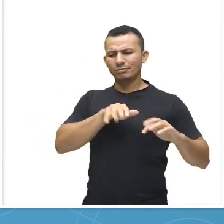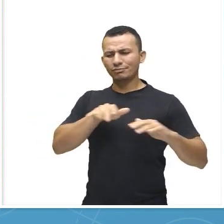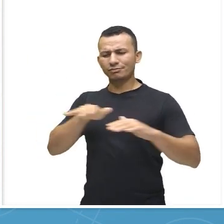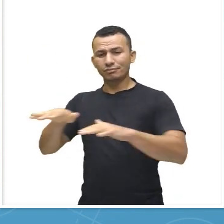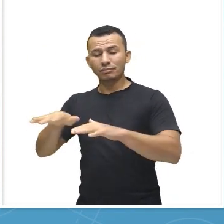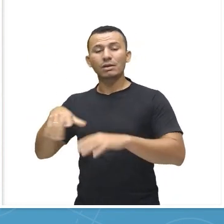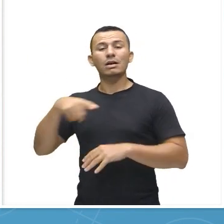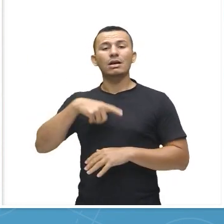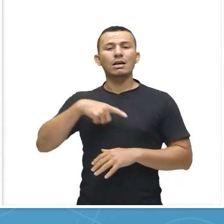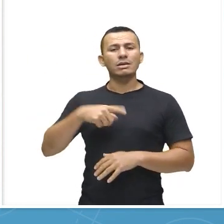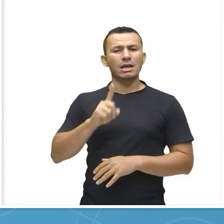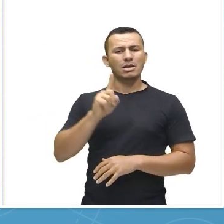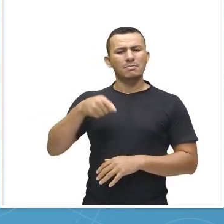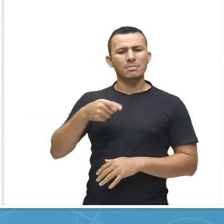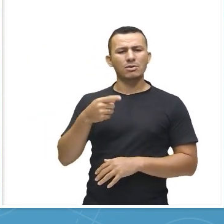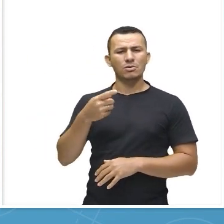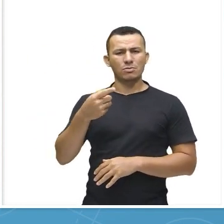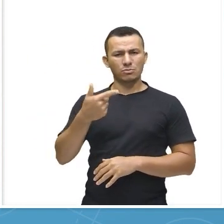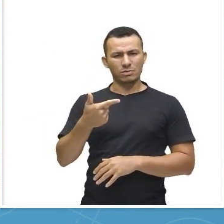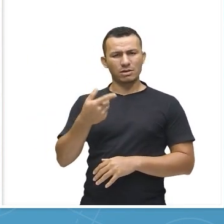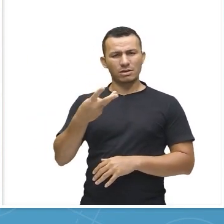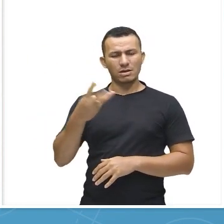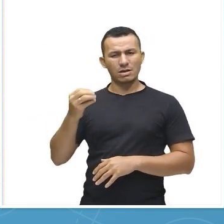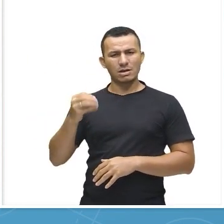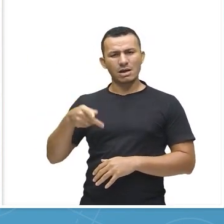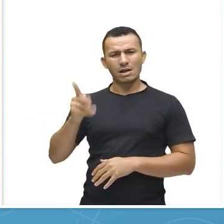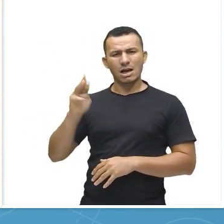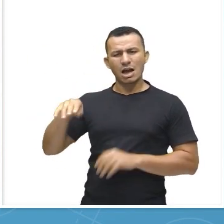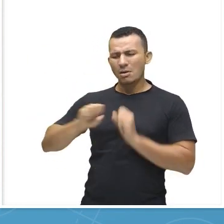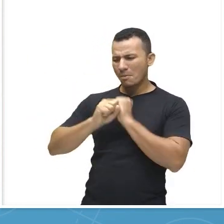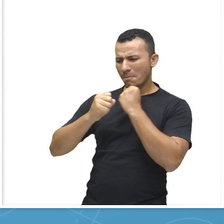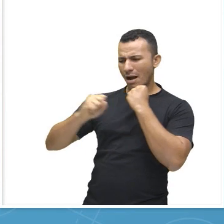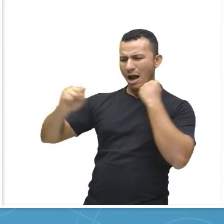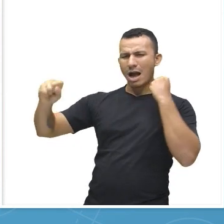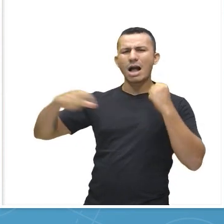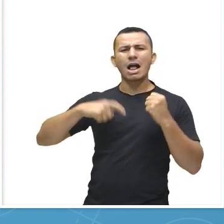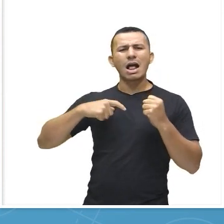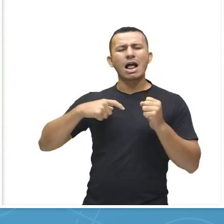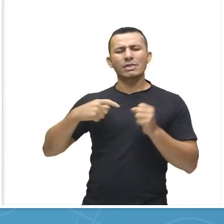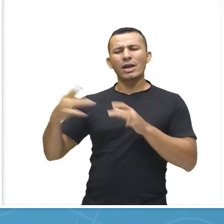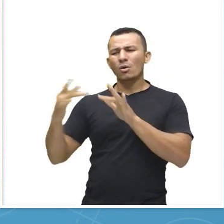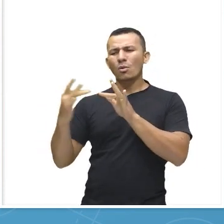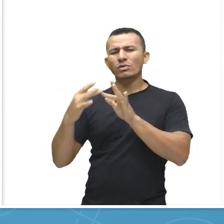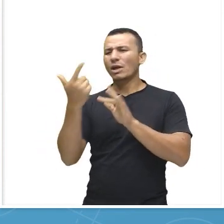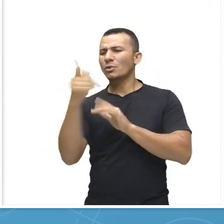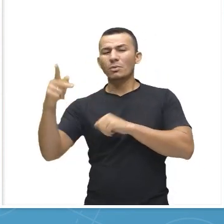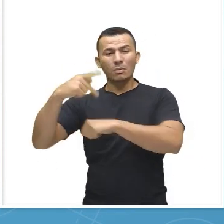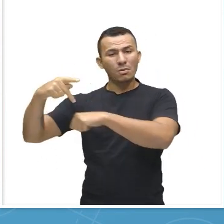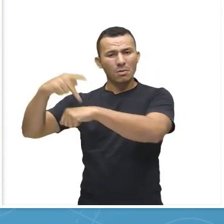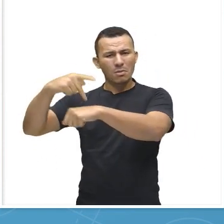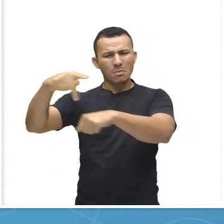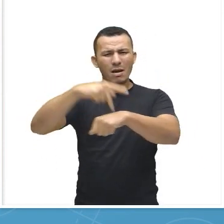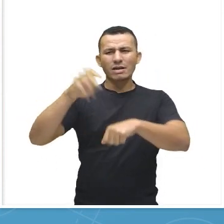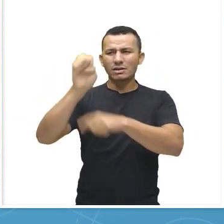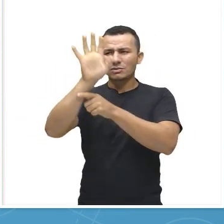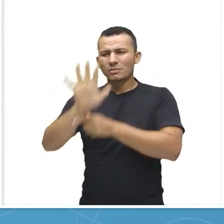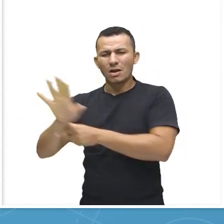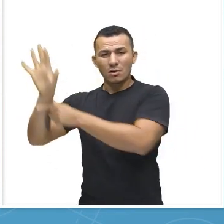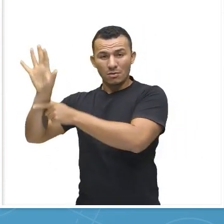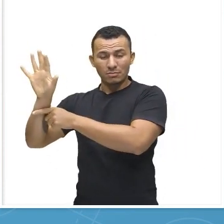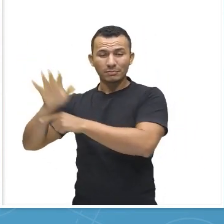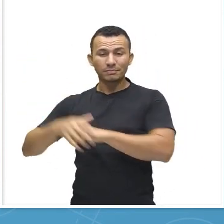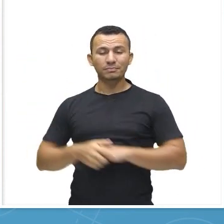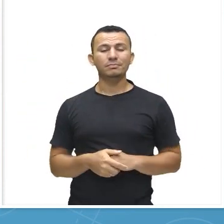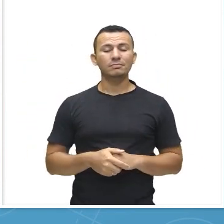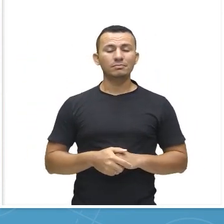aproximadamente 1.230 quilômetros de comprimento, atravessa diversos países do sul ao norte, pela Europa Ocidental,